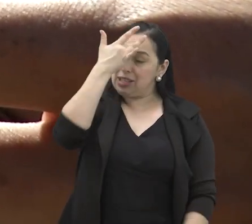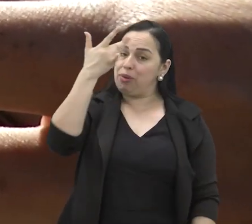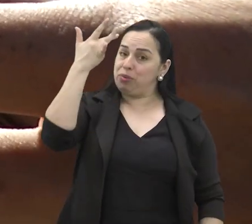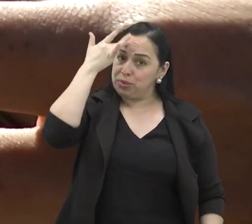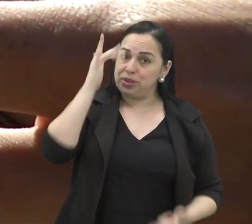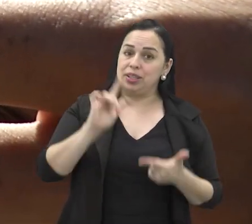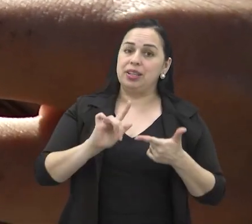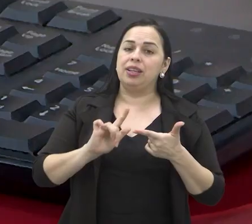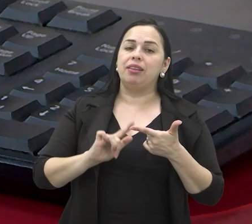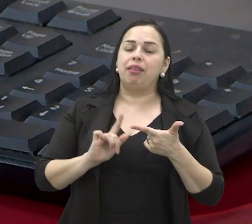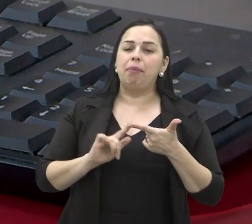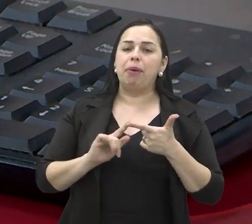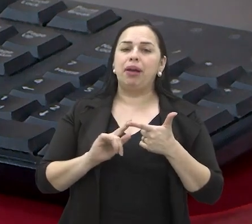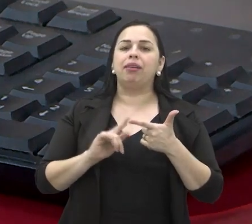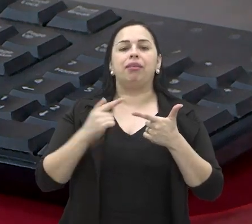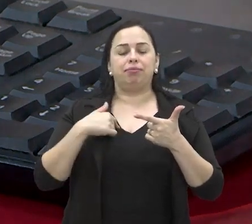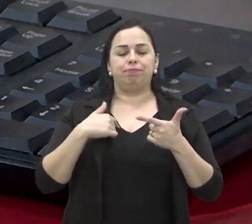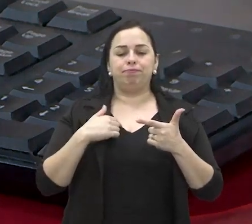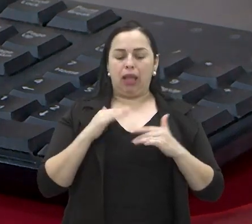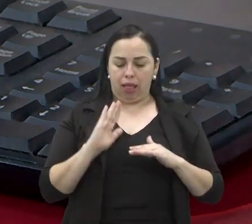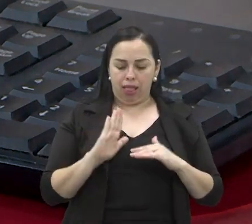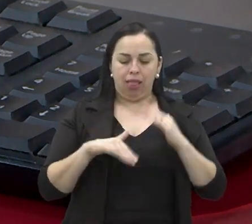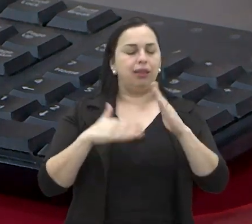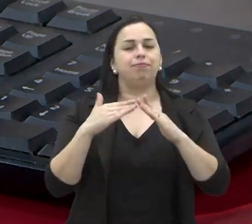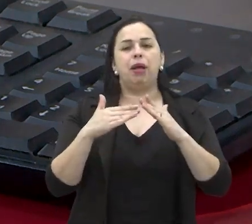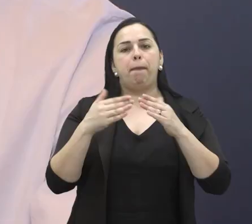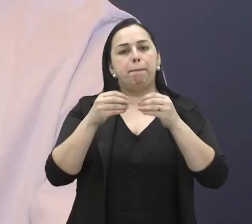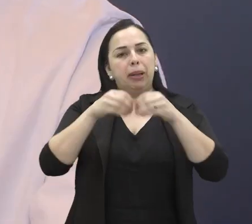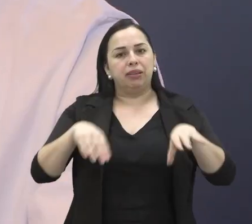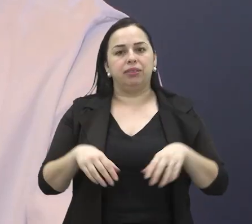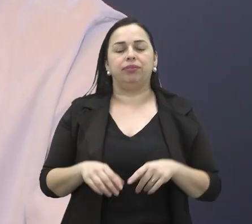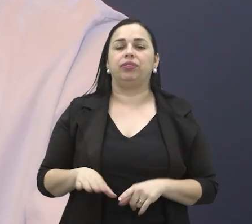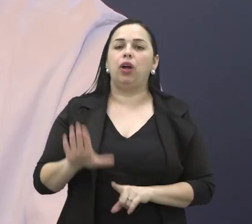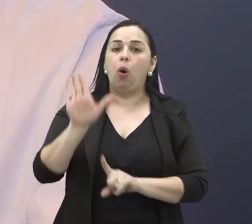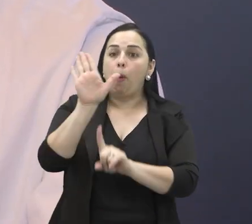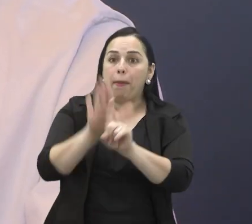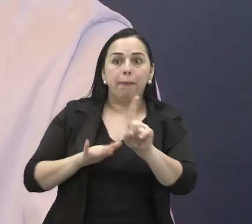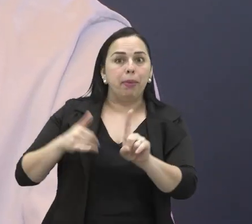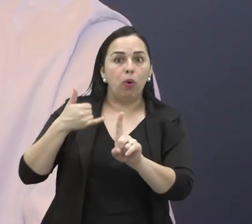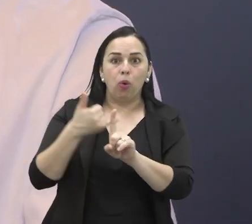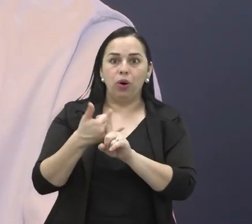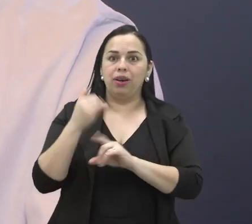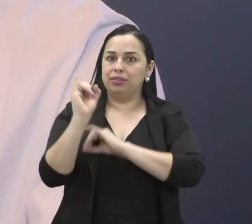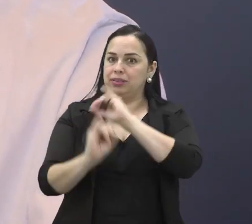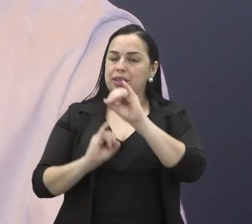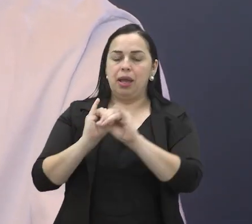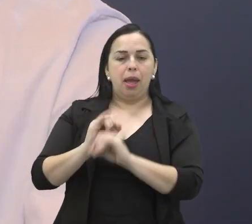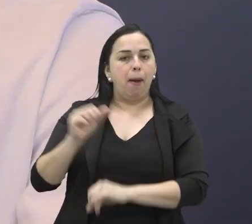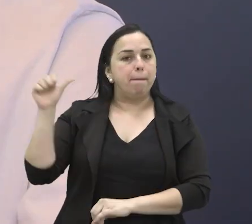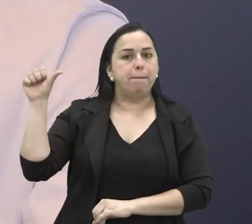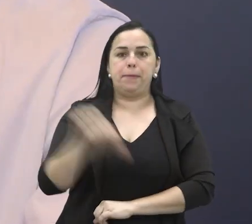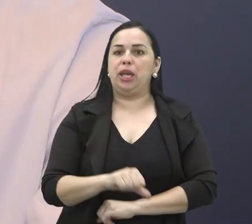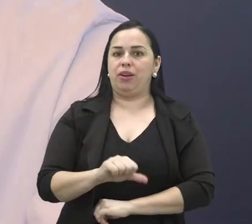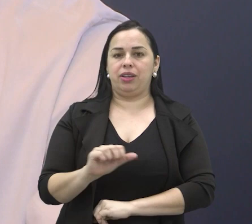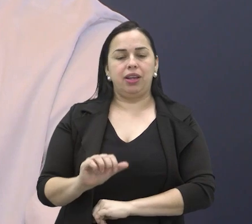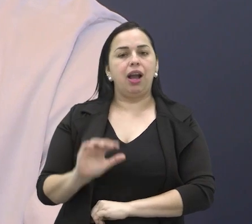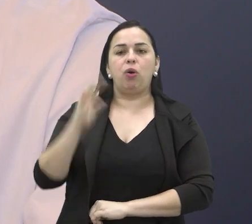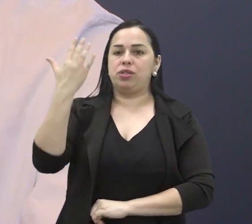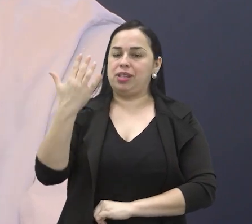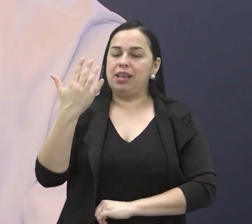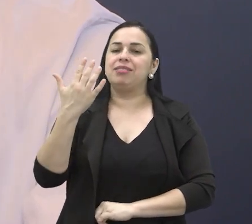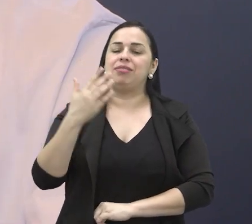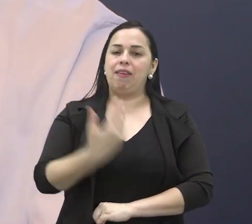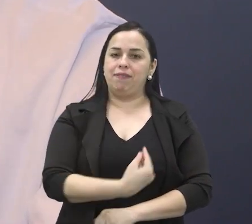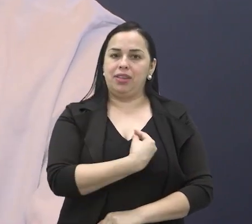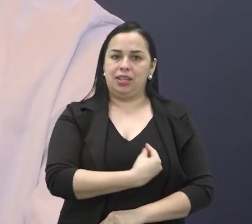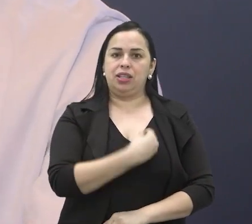na saúde mental e no desenvolvimento pessoal. O bullying virtual eu acho que é uma das coisas mais drásticas que pode acontecer na